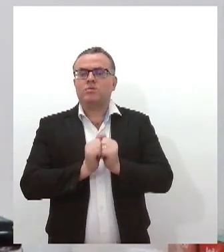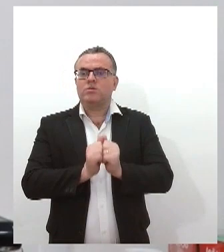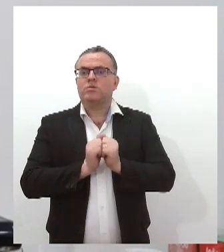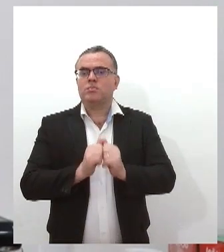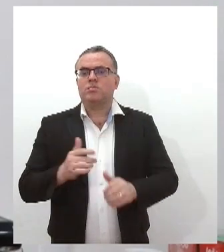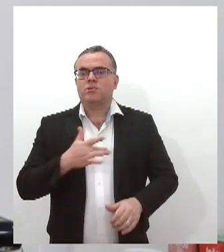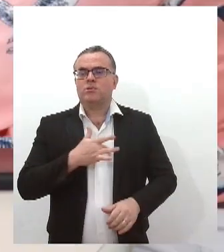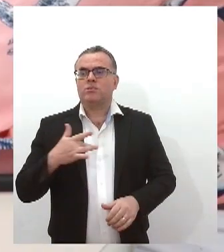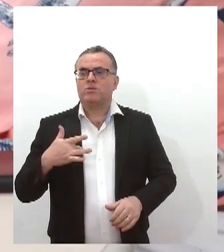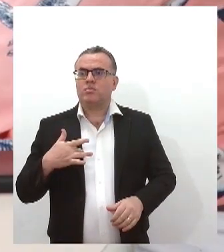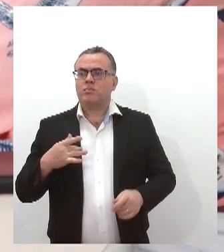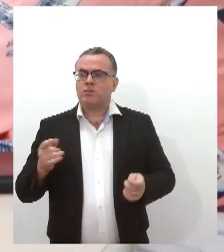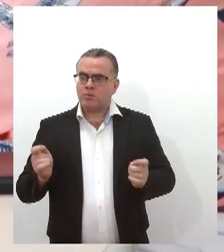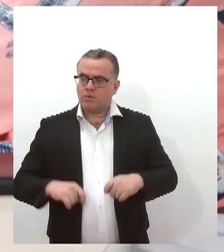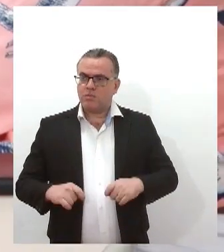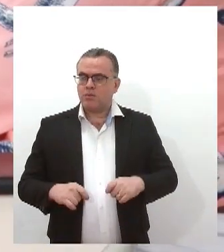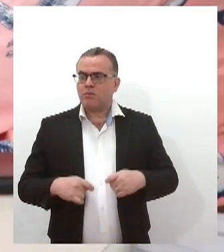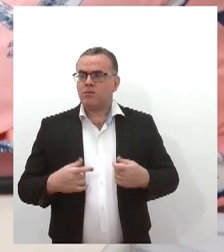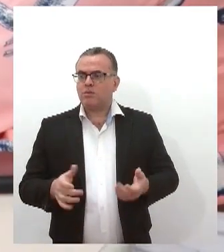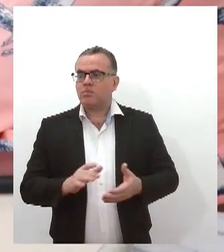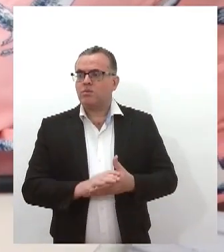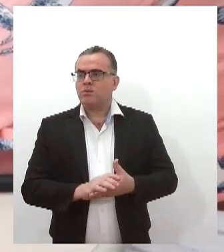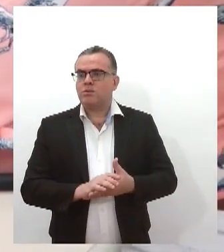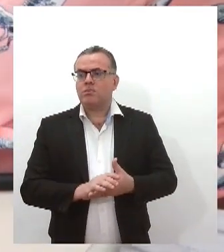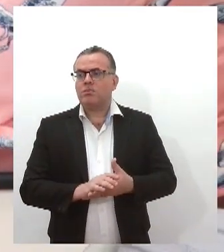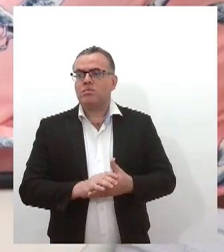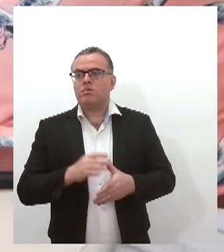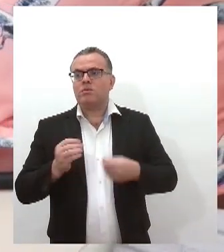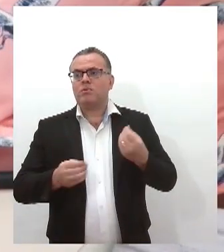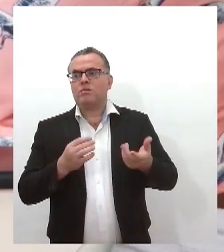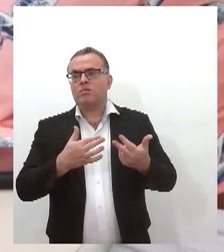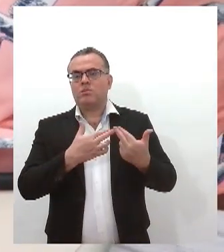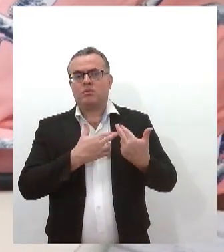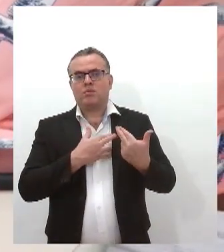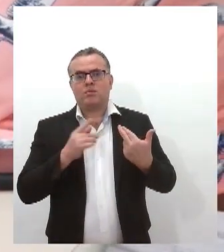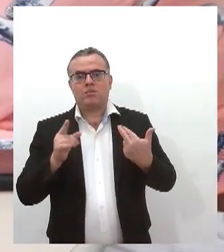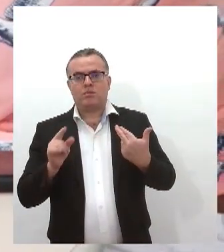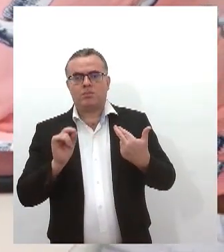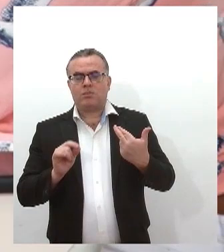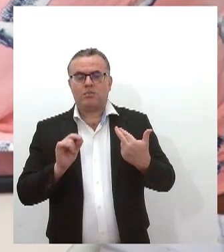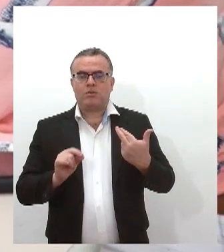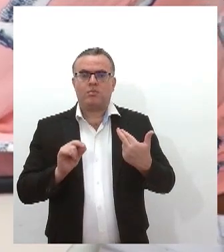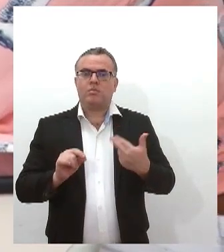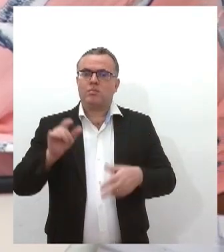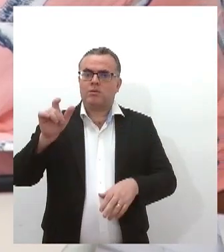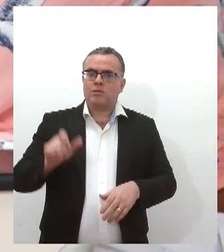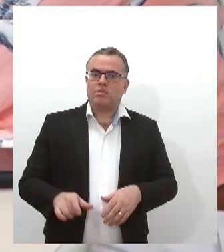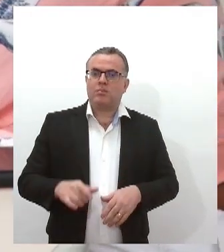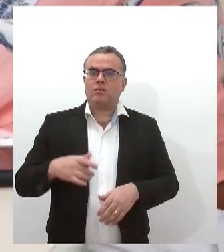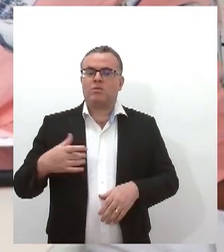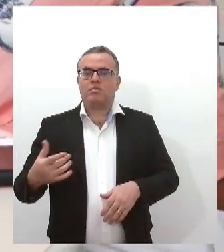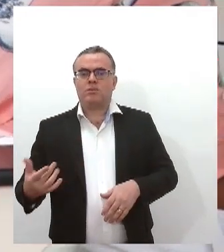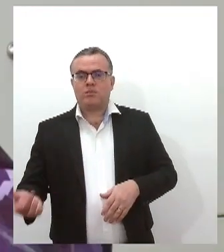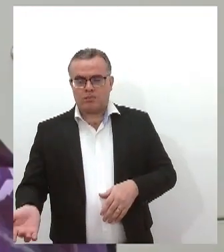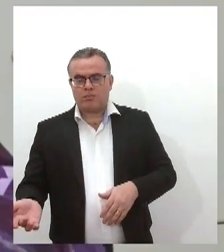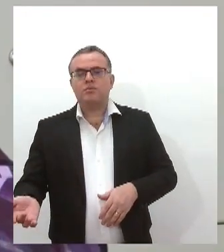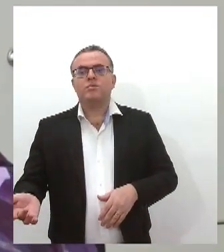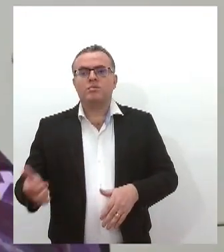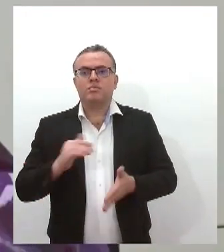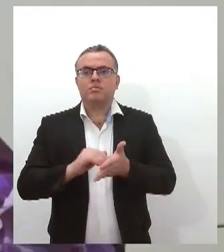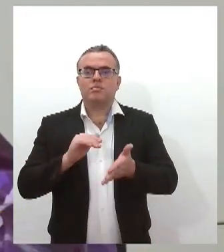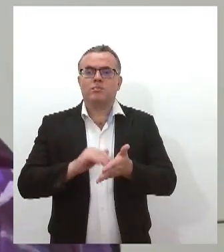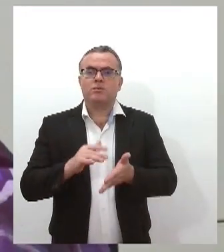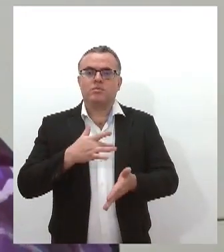com HIV/AIDS. Para o responsável técnico pelo programa IST-AIDS da Secretaria de Estado da Saúde, o C+,